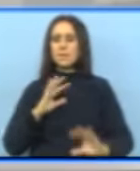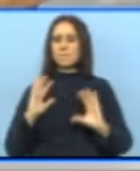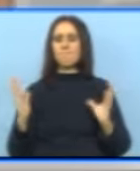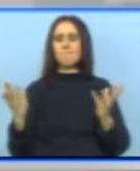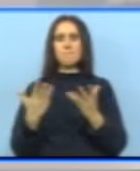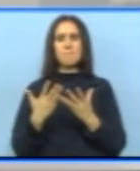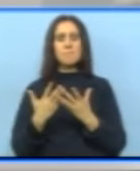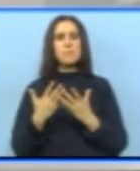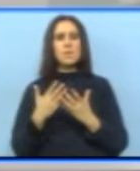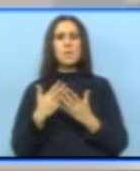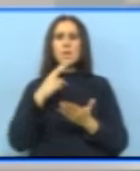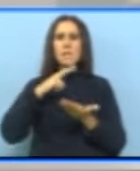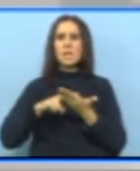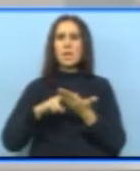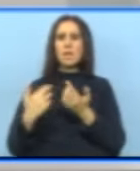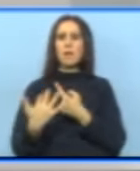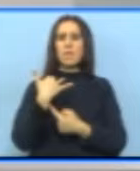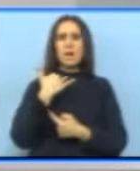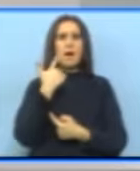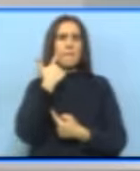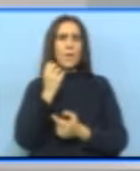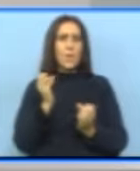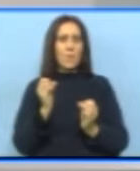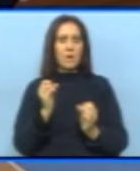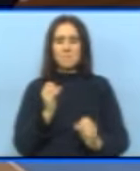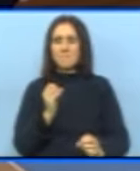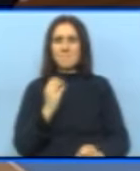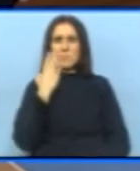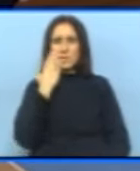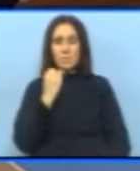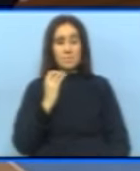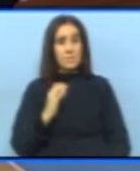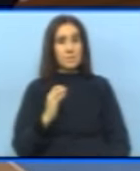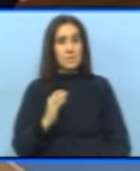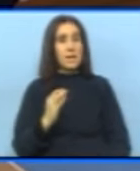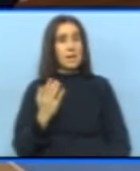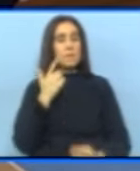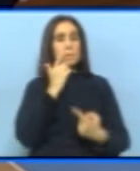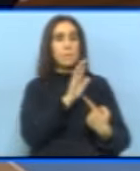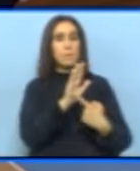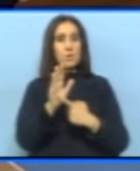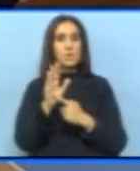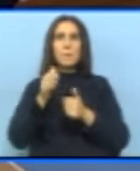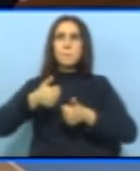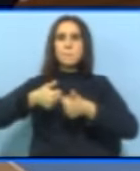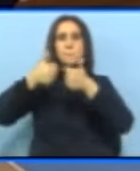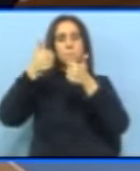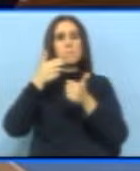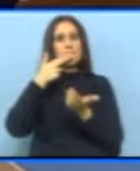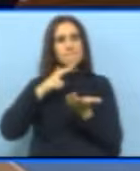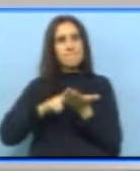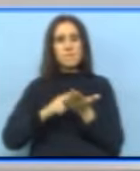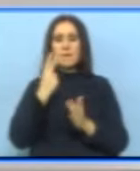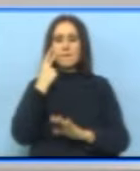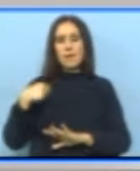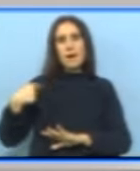intocáveis da realidade que nos rodeia. Mas eu creio que é precisamente mostrar como a santidade é o concreto do